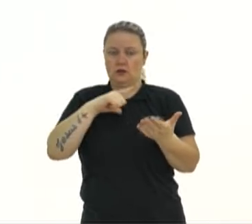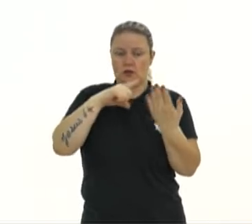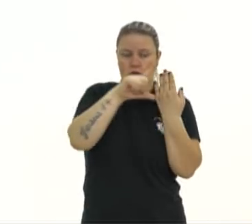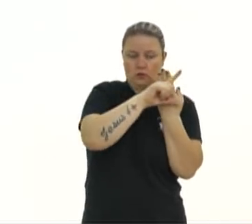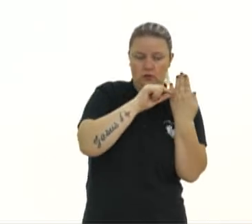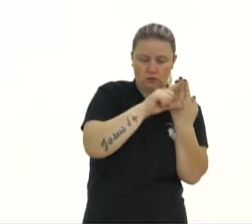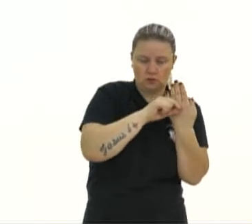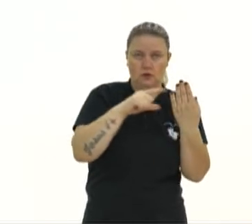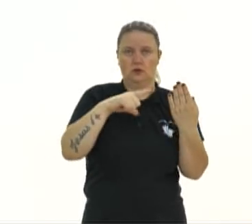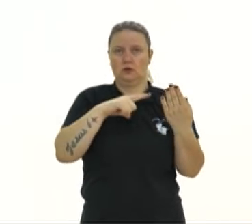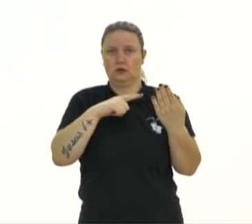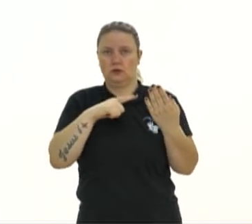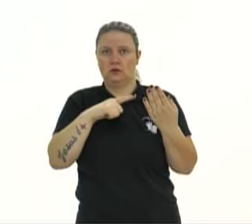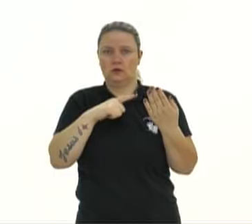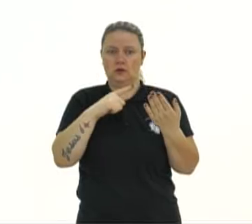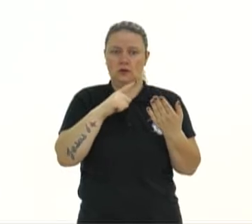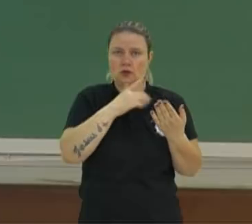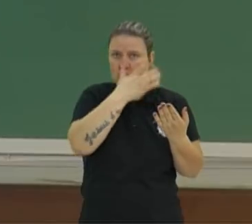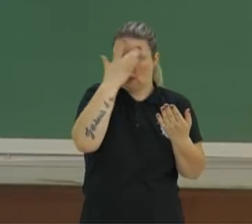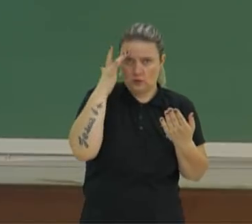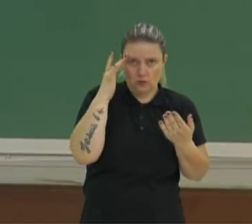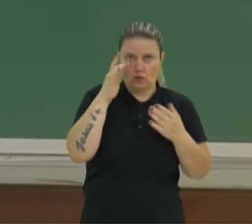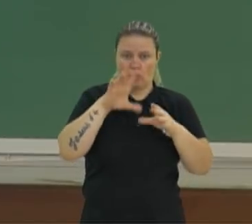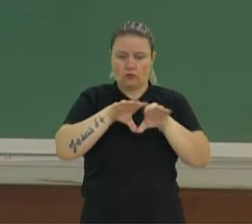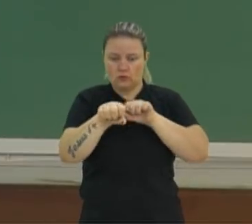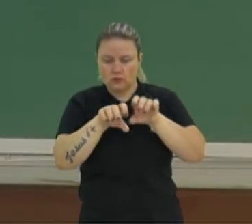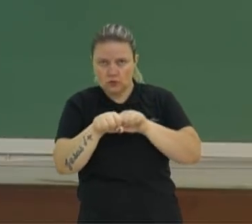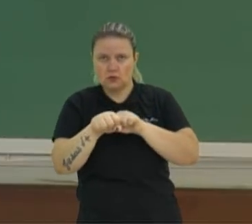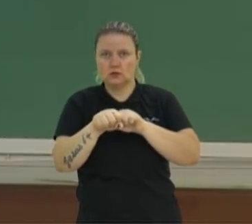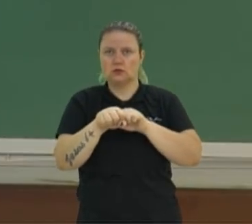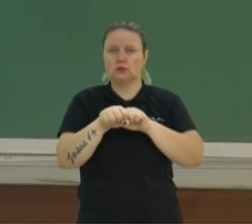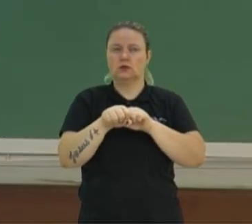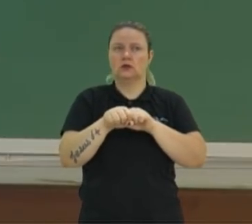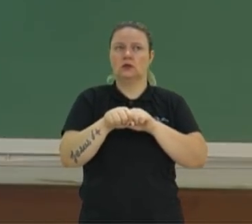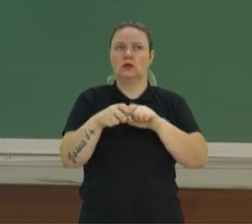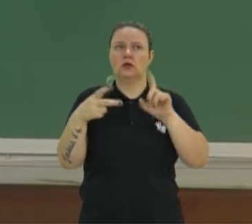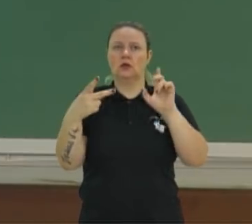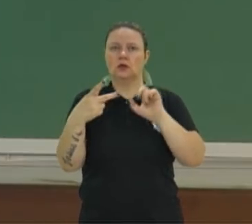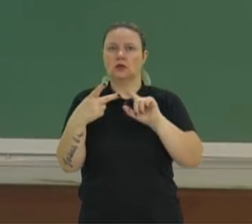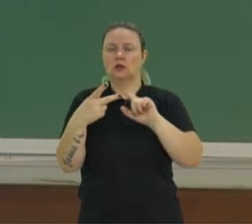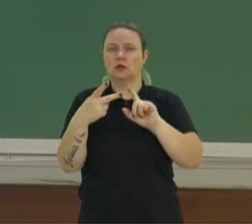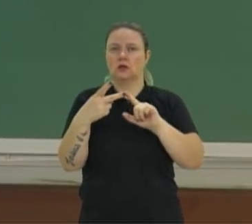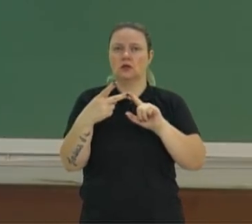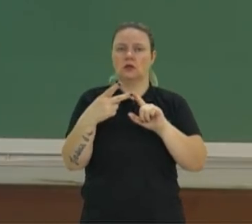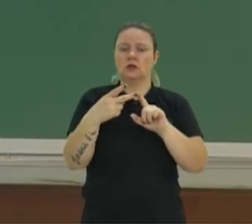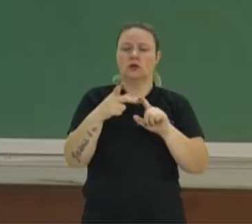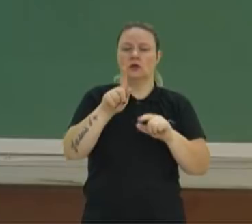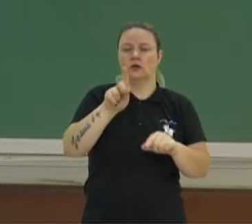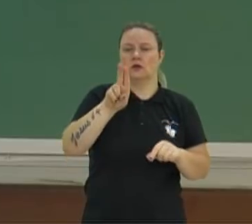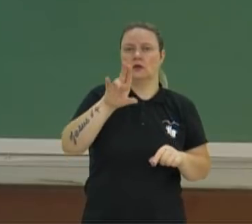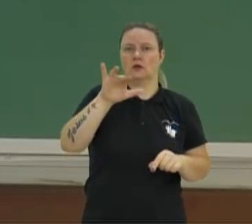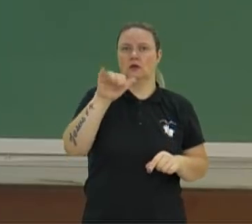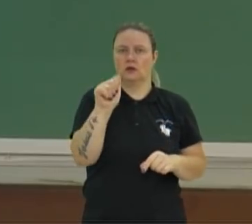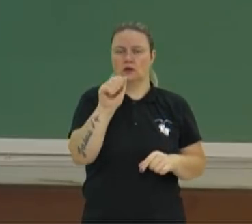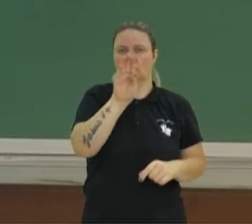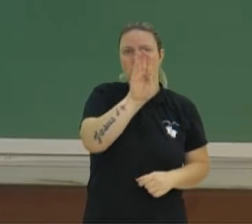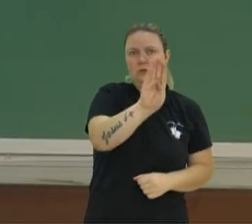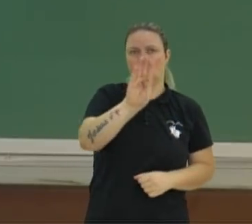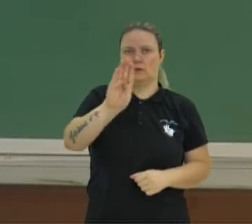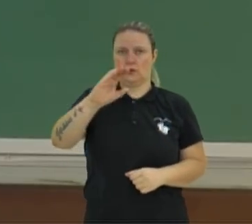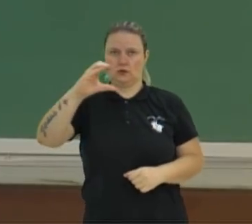veículo que publicou, pertencem à revista Época. E o guia foi elaborado pela